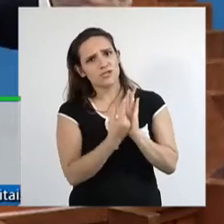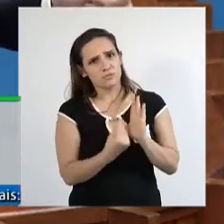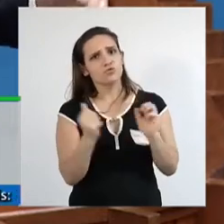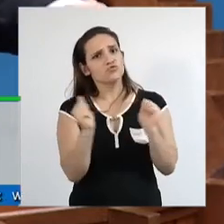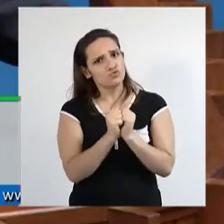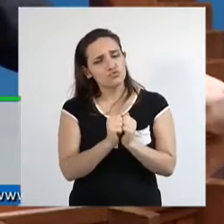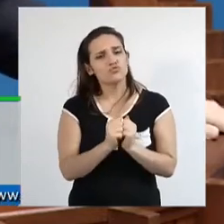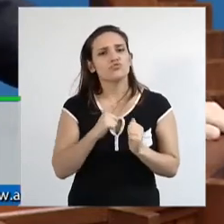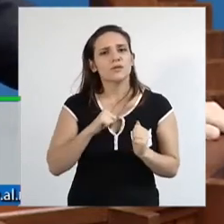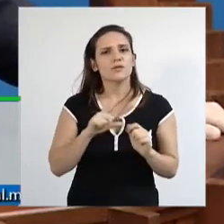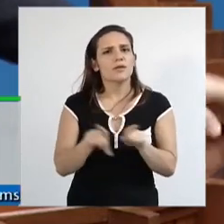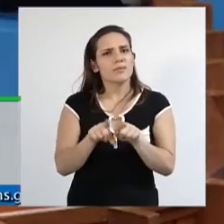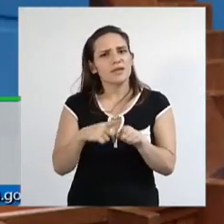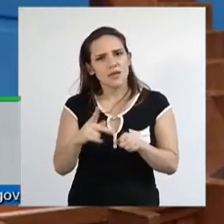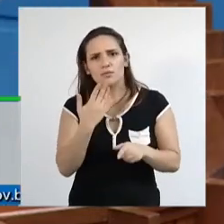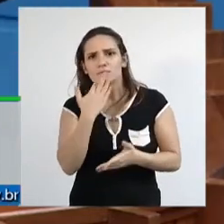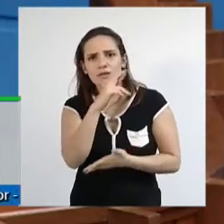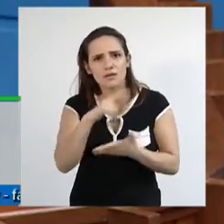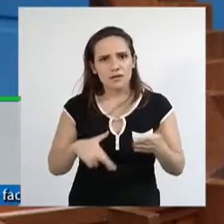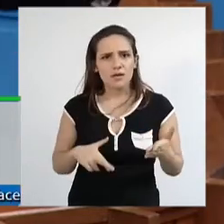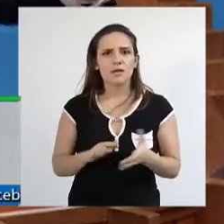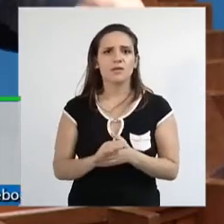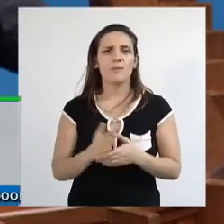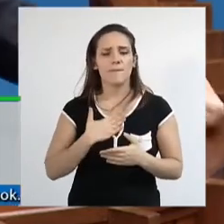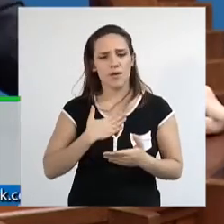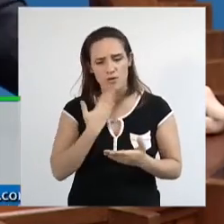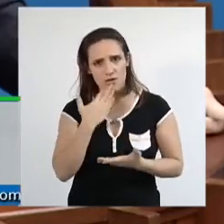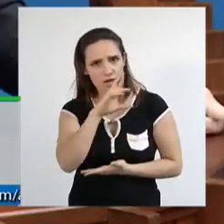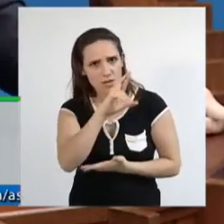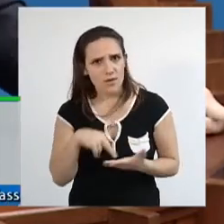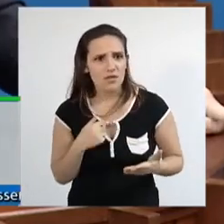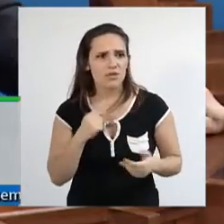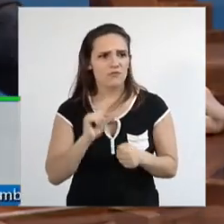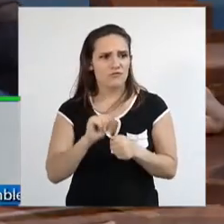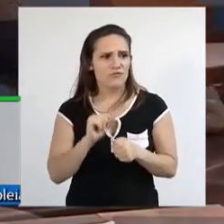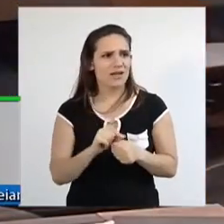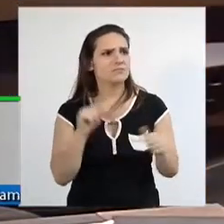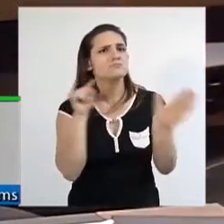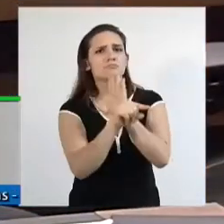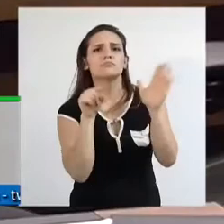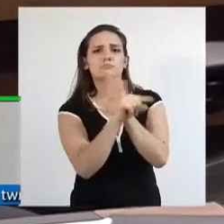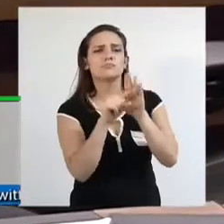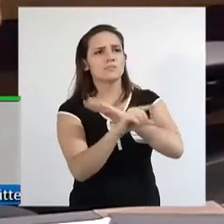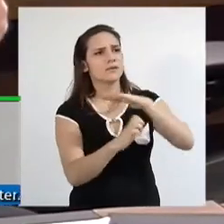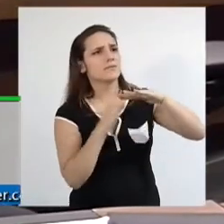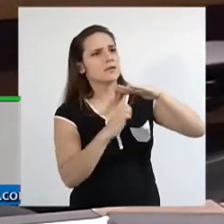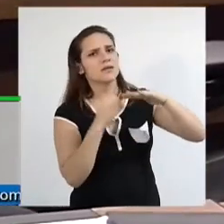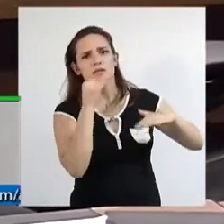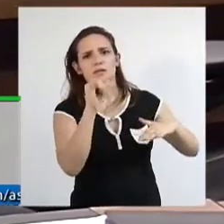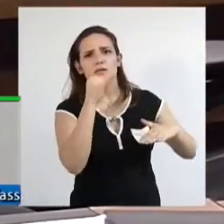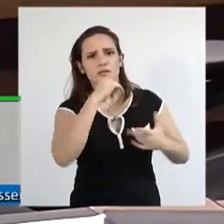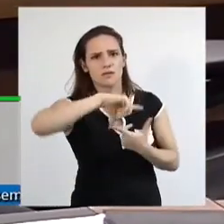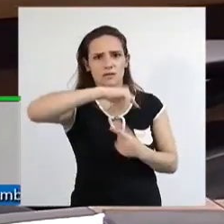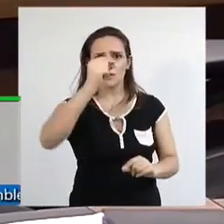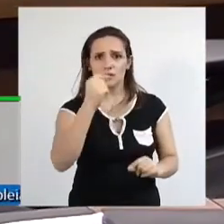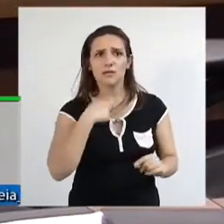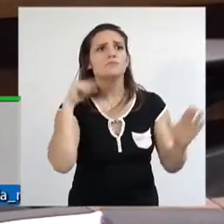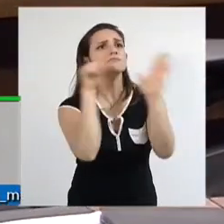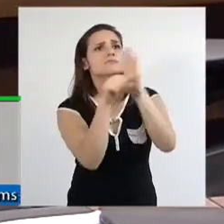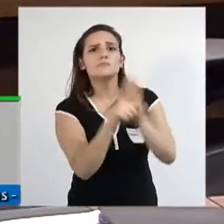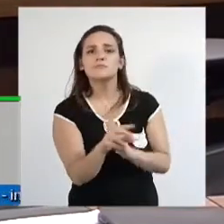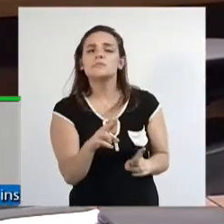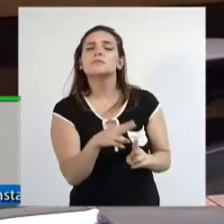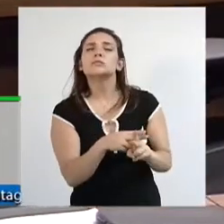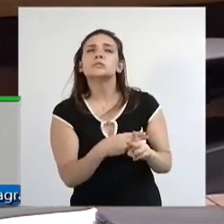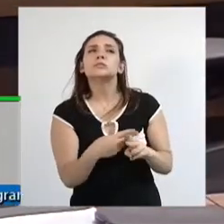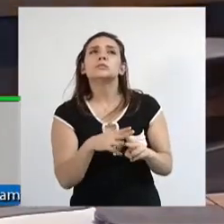como os requerimentos de Vossa Excelência, assim como os meus requerimentos para a Energisa, que está disfarçando, até agora não recebi resposta, eles